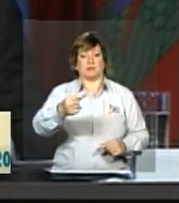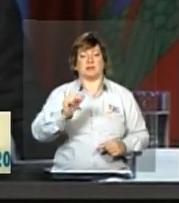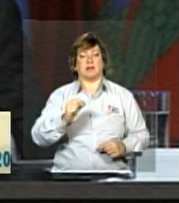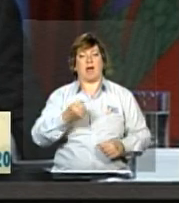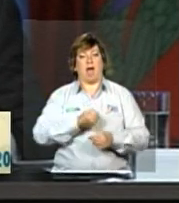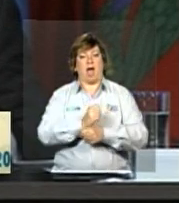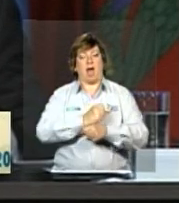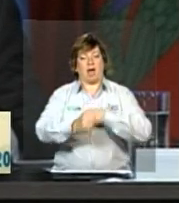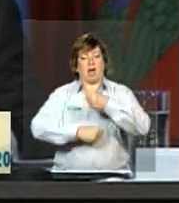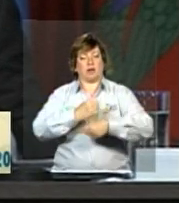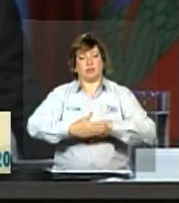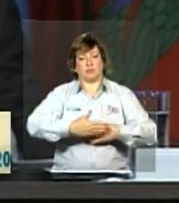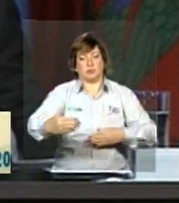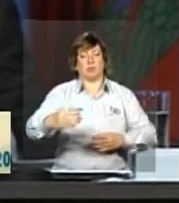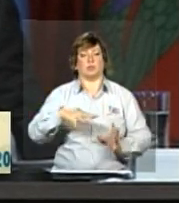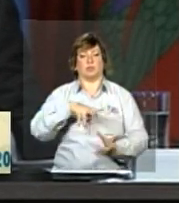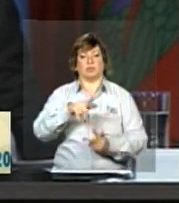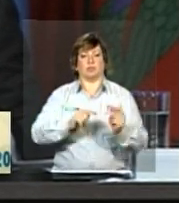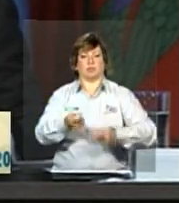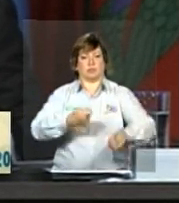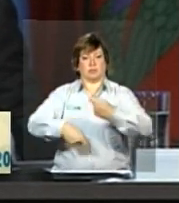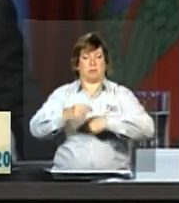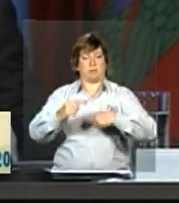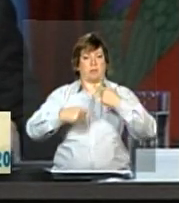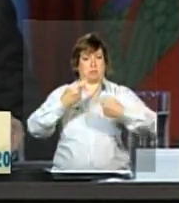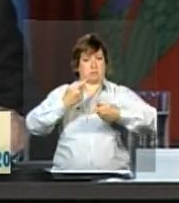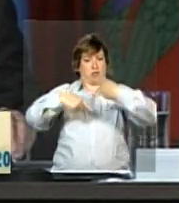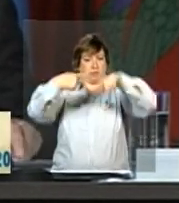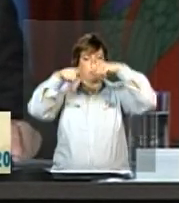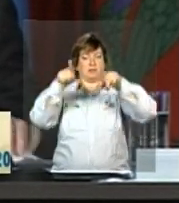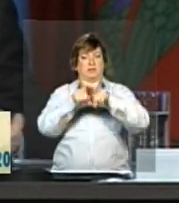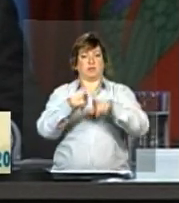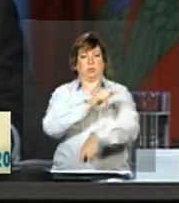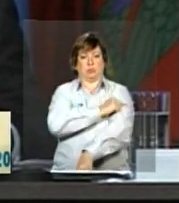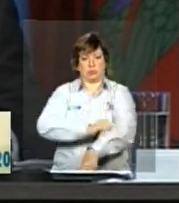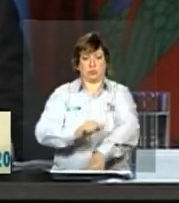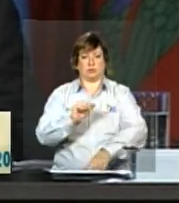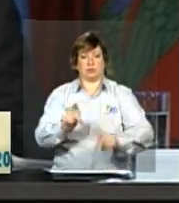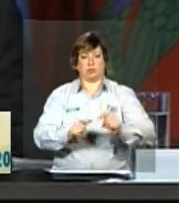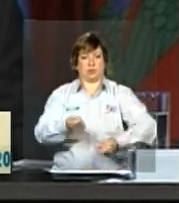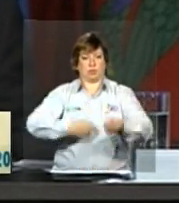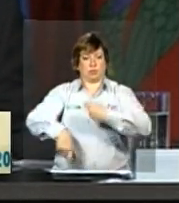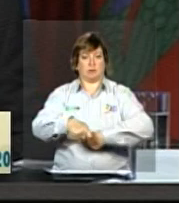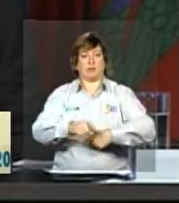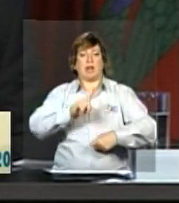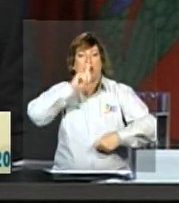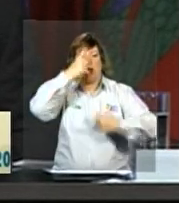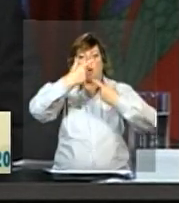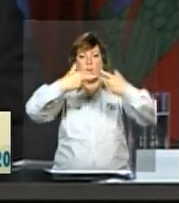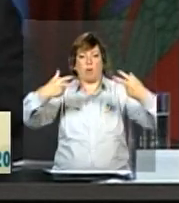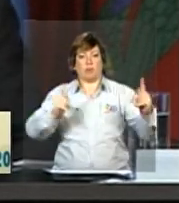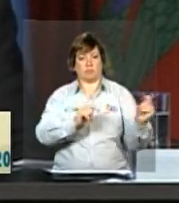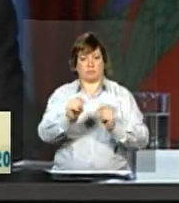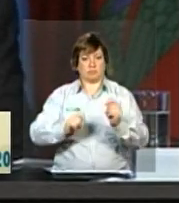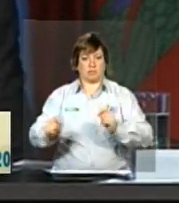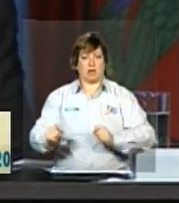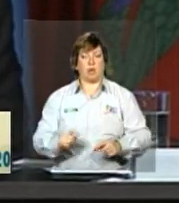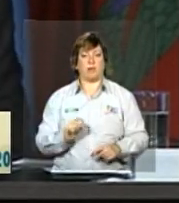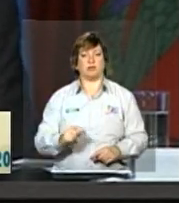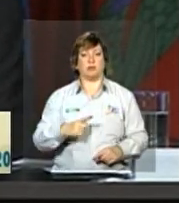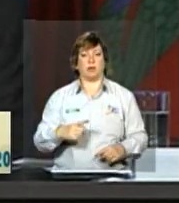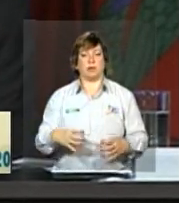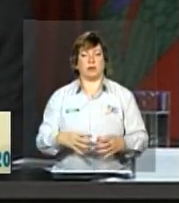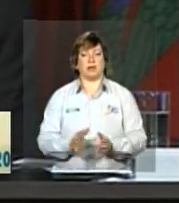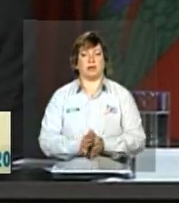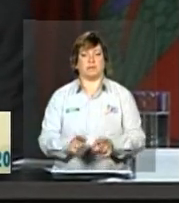um mundo de prosperidade econômica, justiça social e proteção de recursos naturais. As fundações